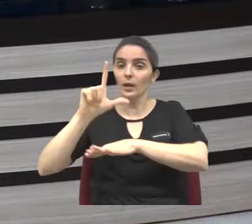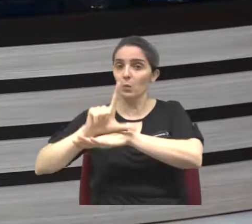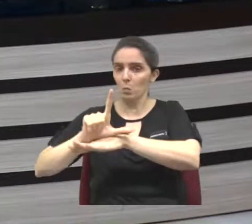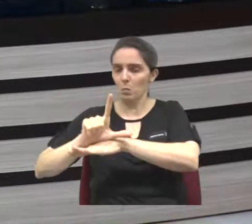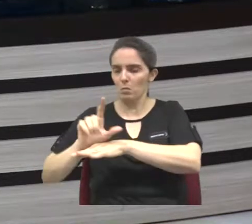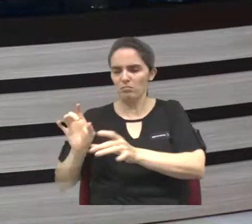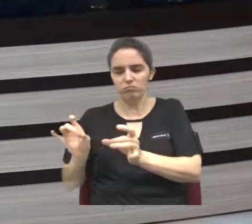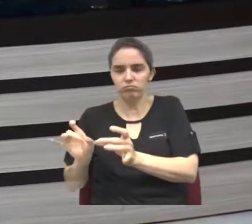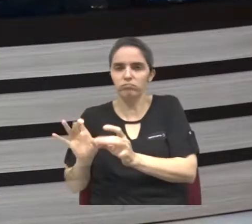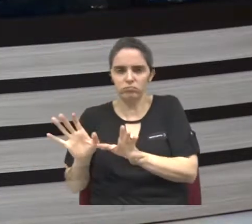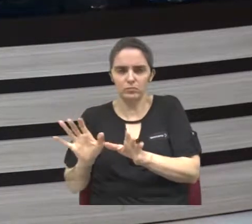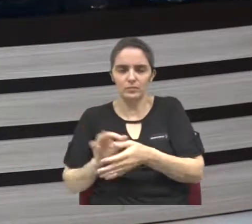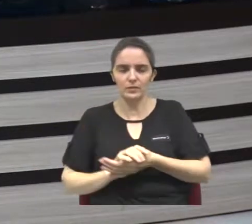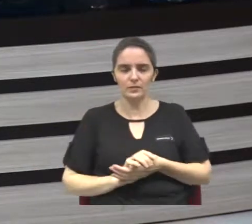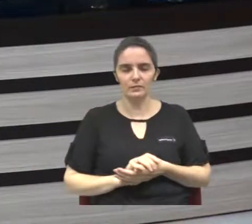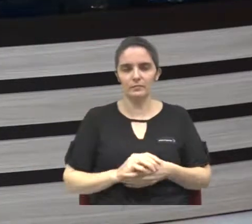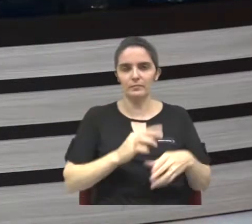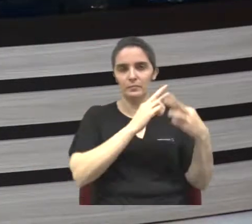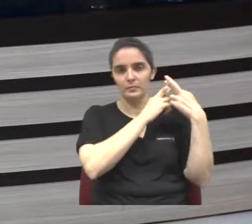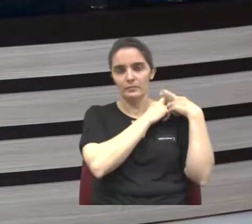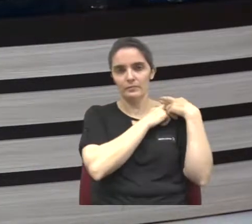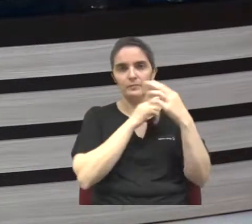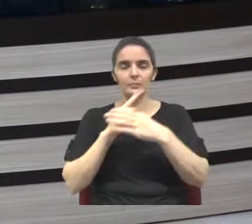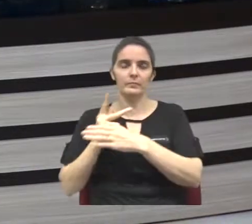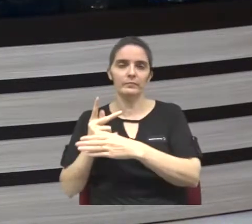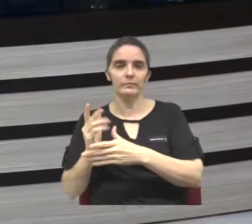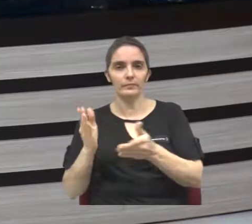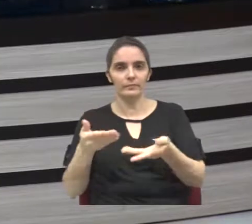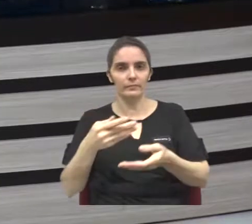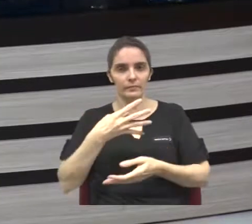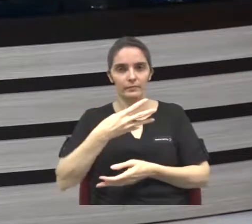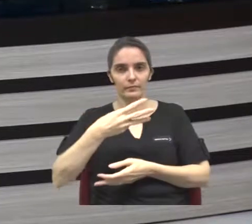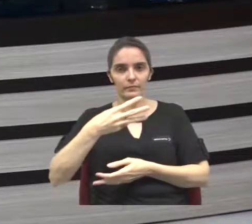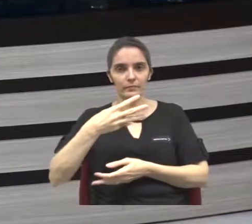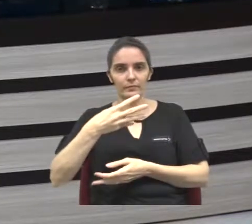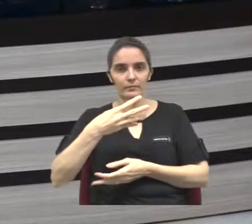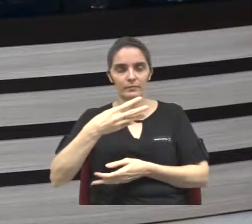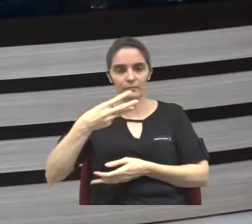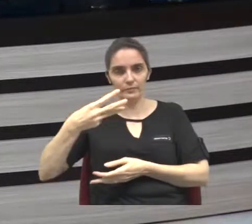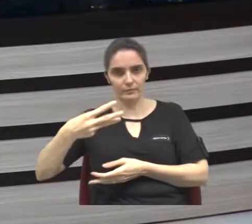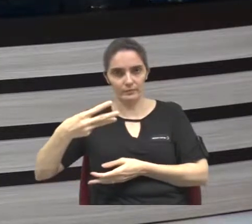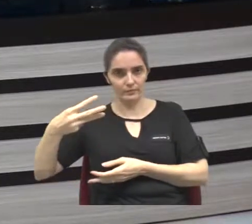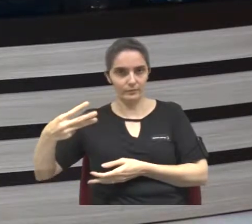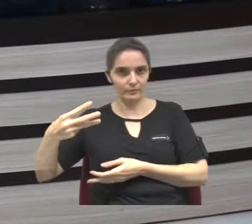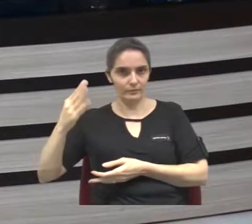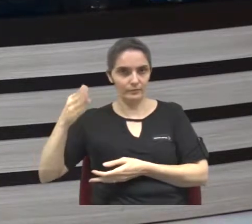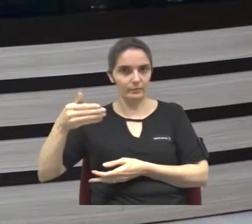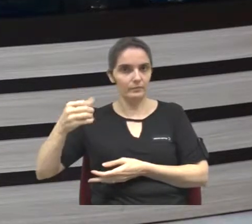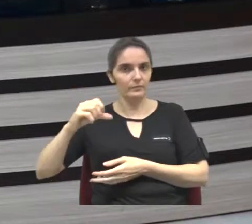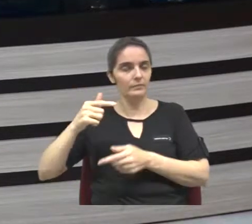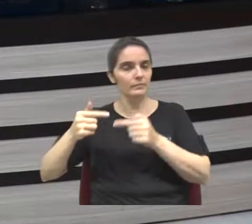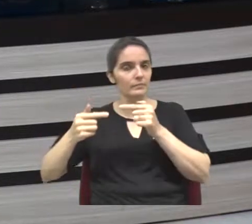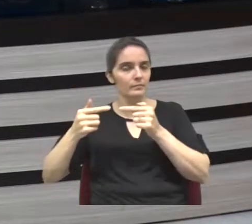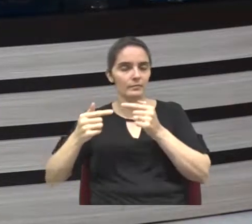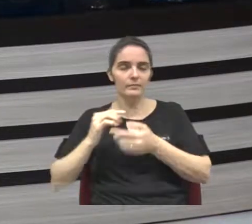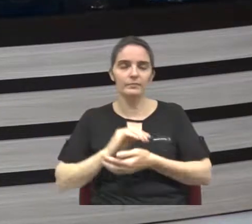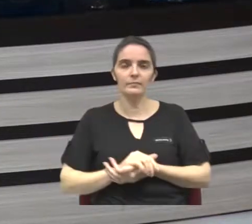Helder do Tax. O requerimento 433 barra 2019 está em discussão, algum vereador deseja discutir o requerimento?